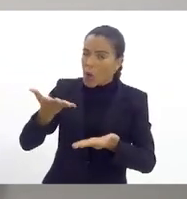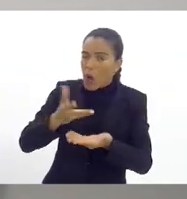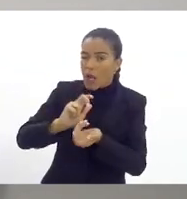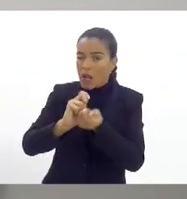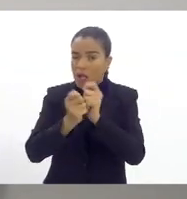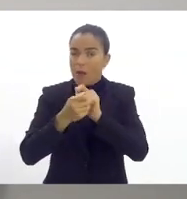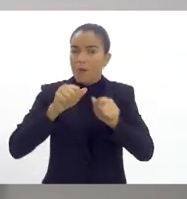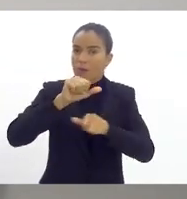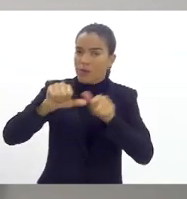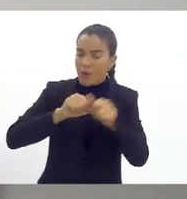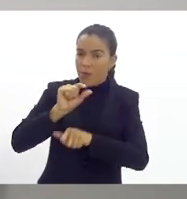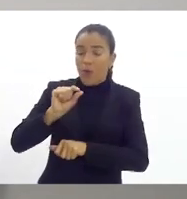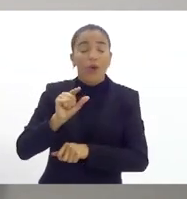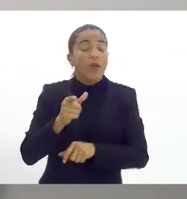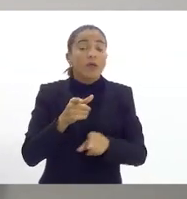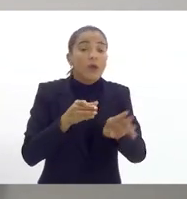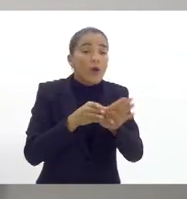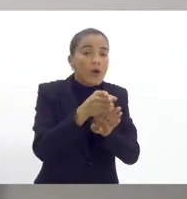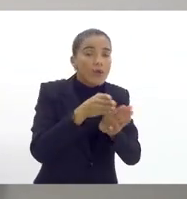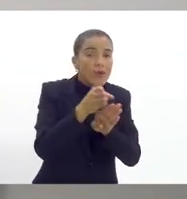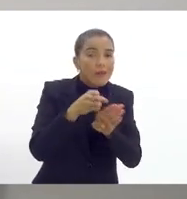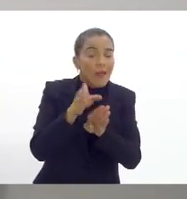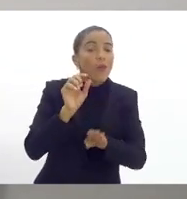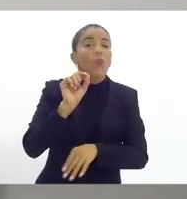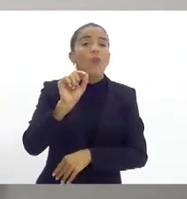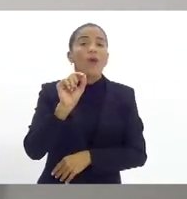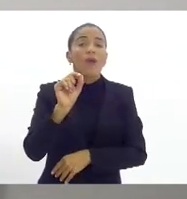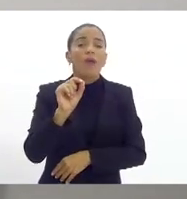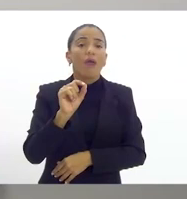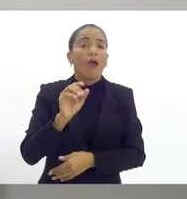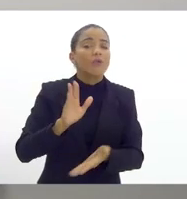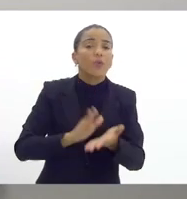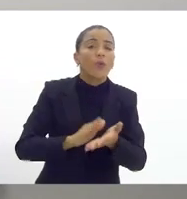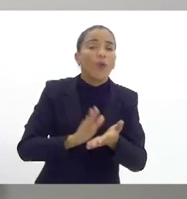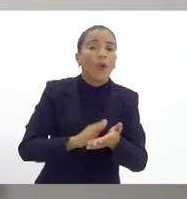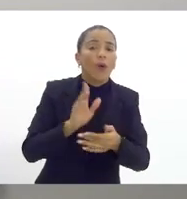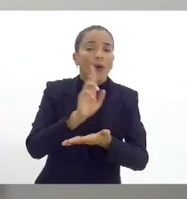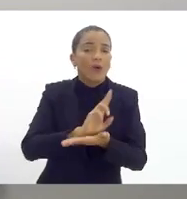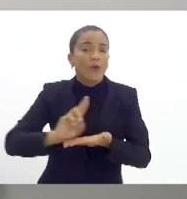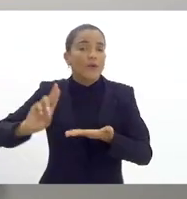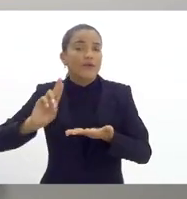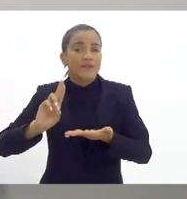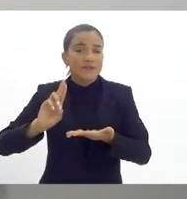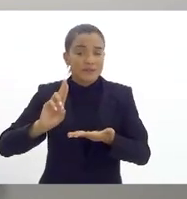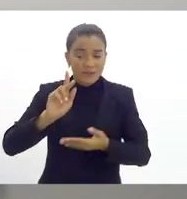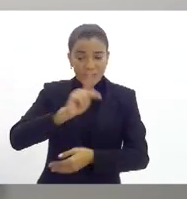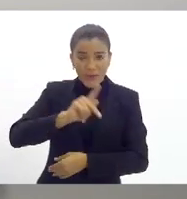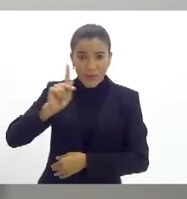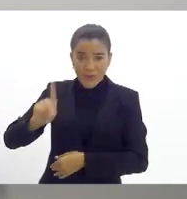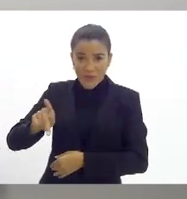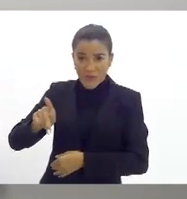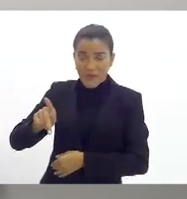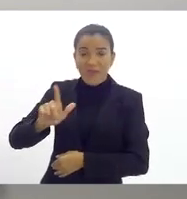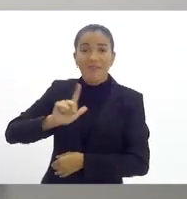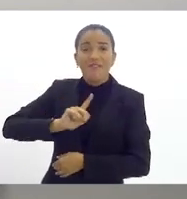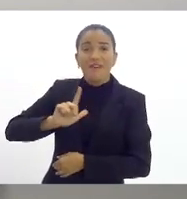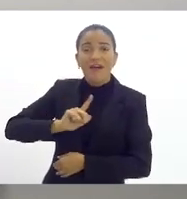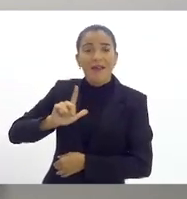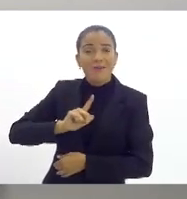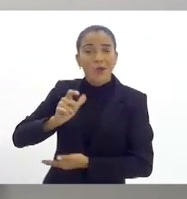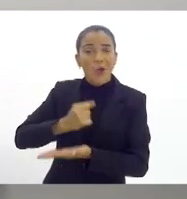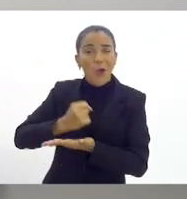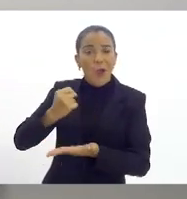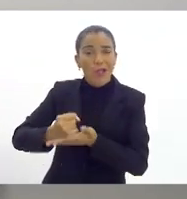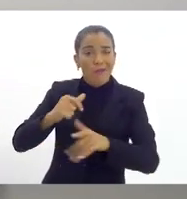estavam sendo orientados a não cobrarem das universidades que os professores tivessem